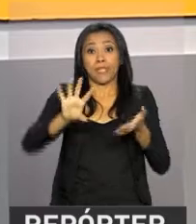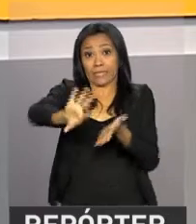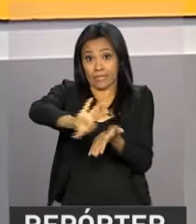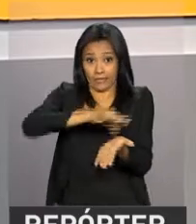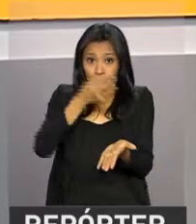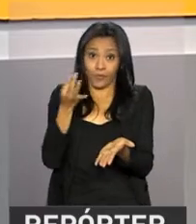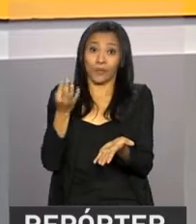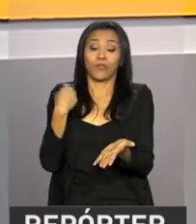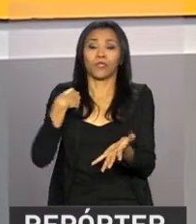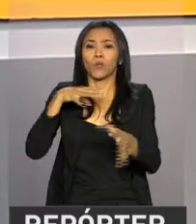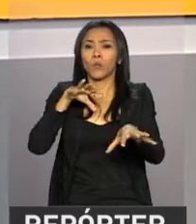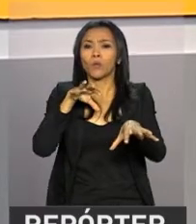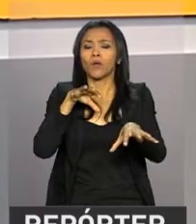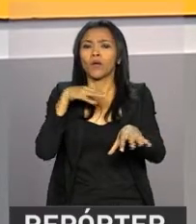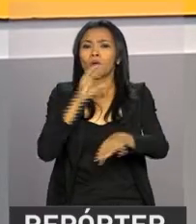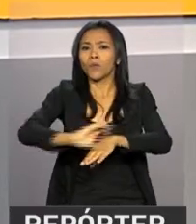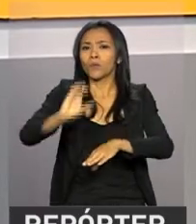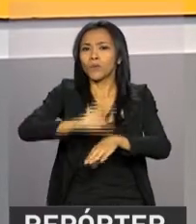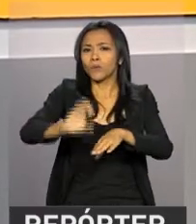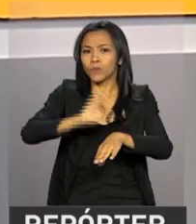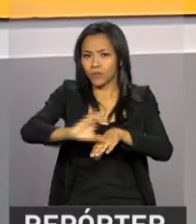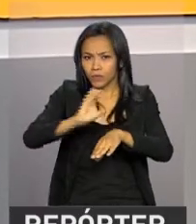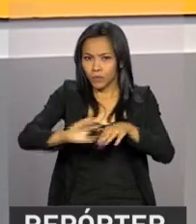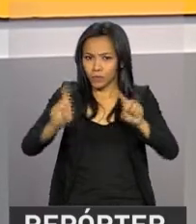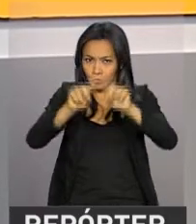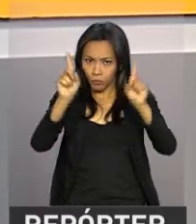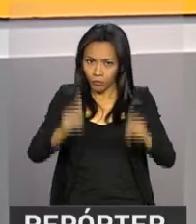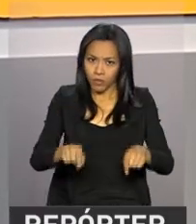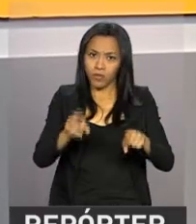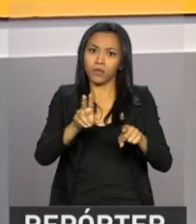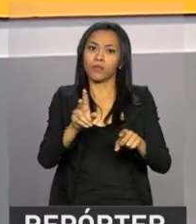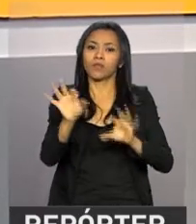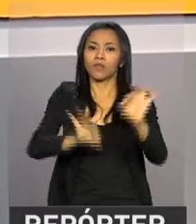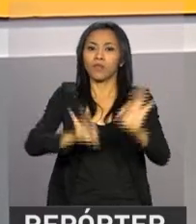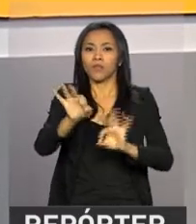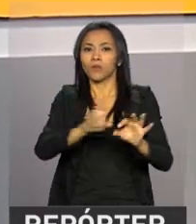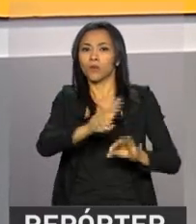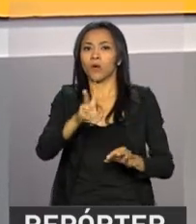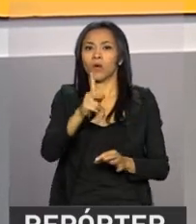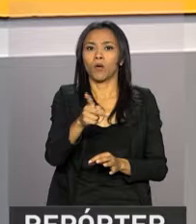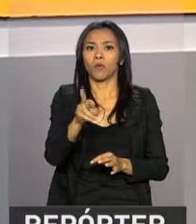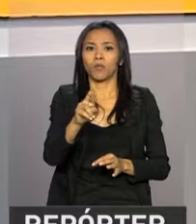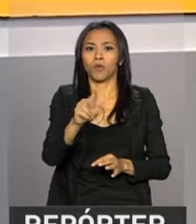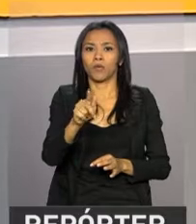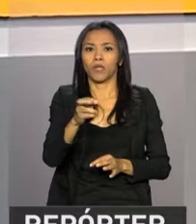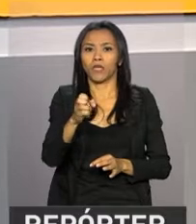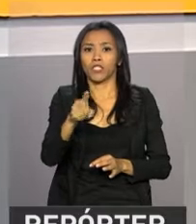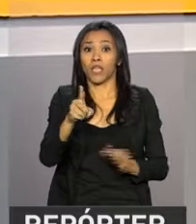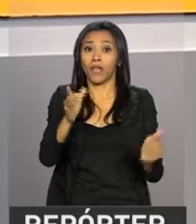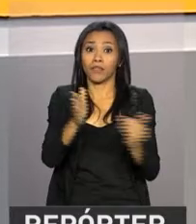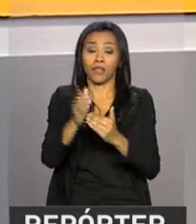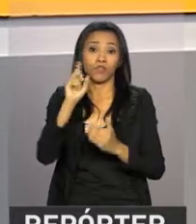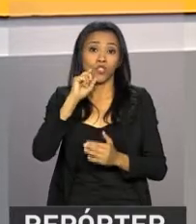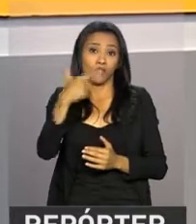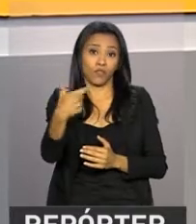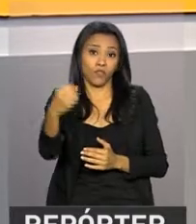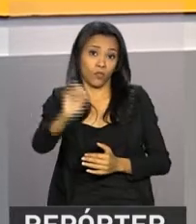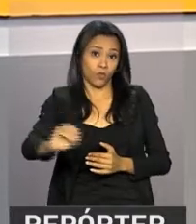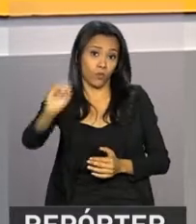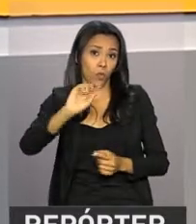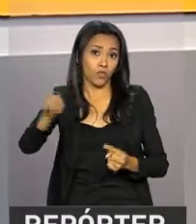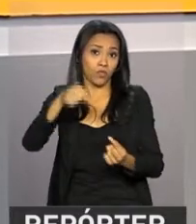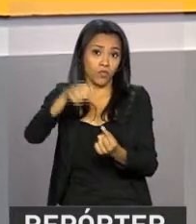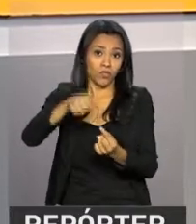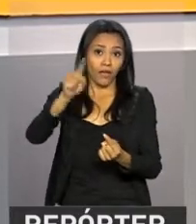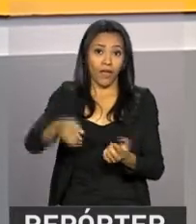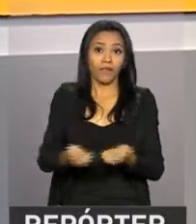para cursos de qualificação profissional do plano progredir estão abertas até o dia 20 de outubro o plano busca promover a